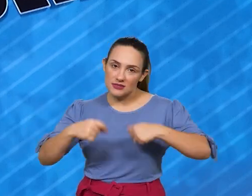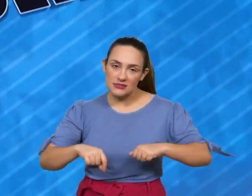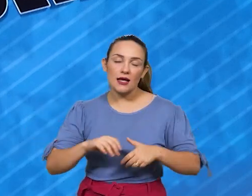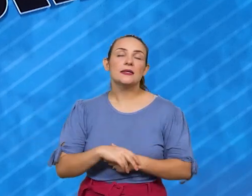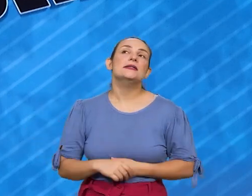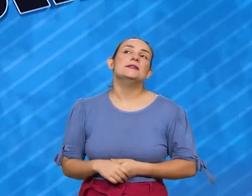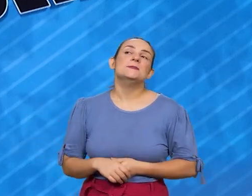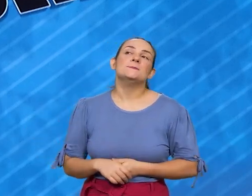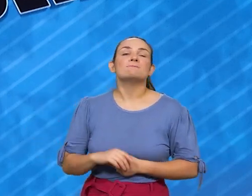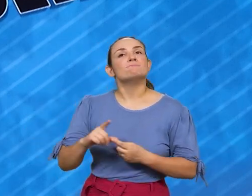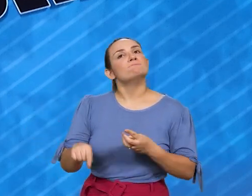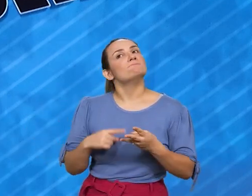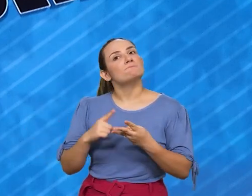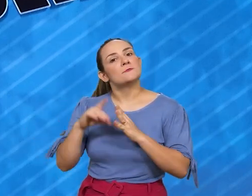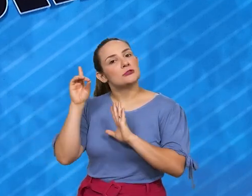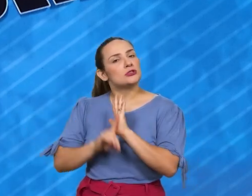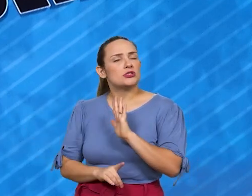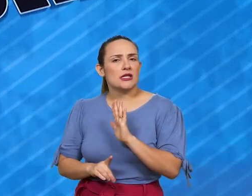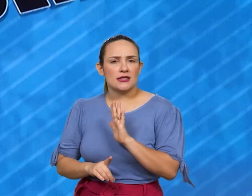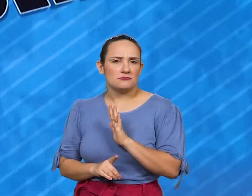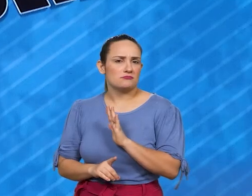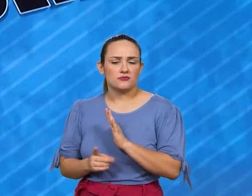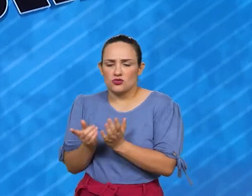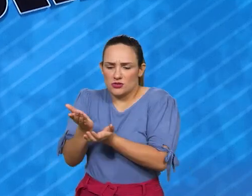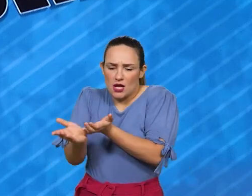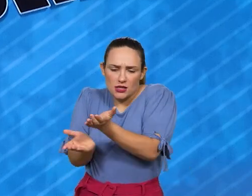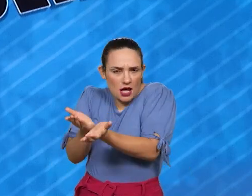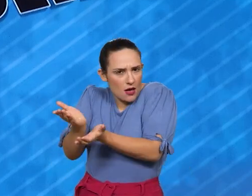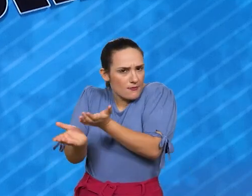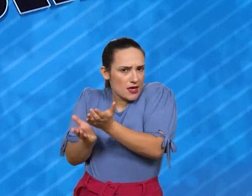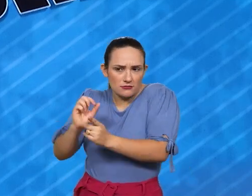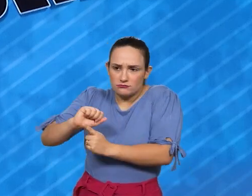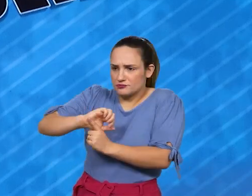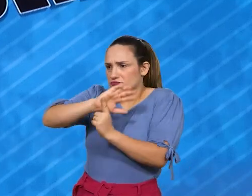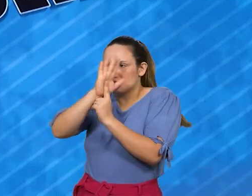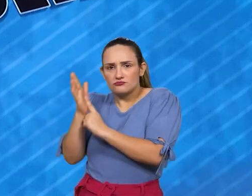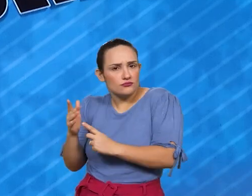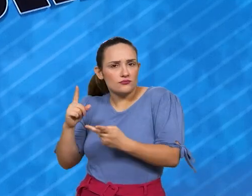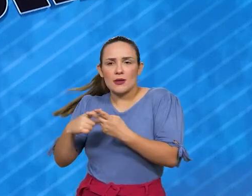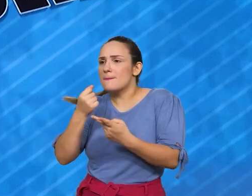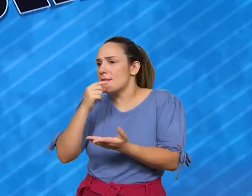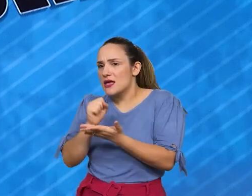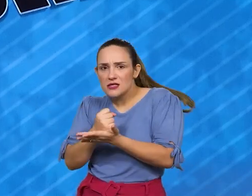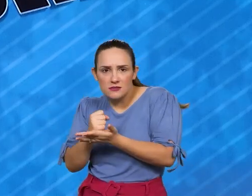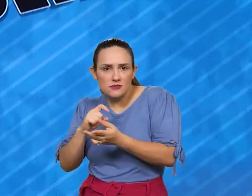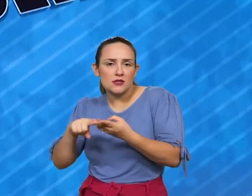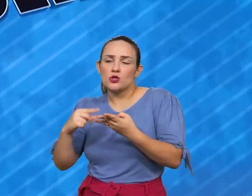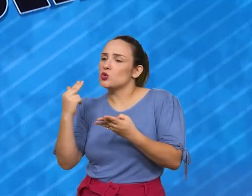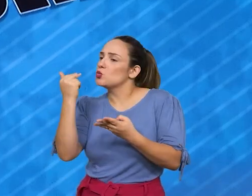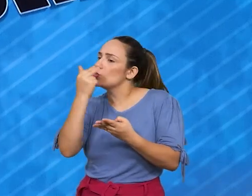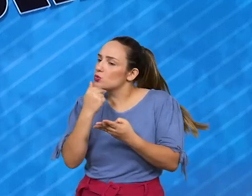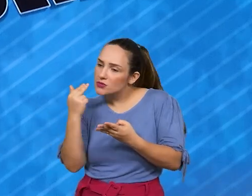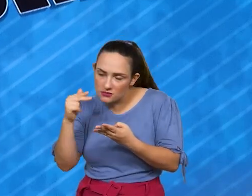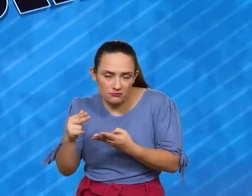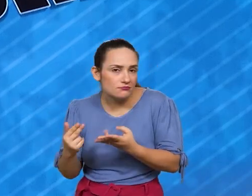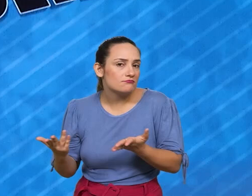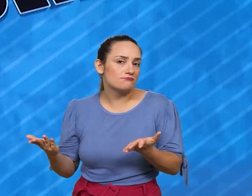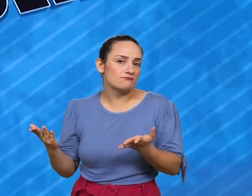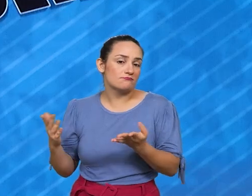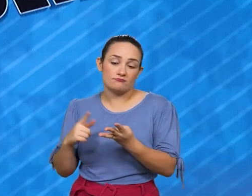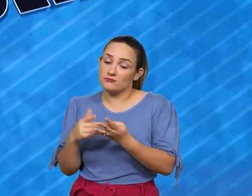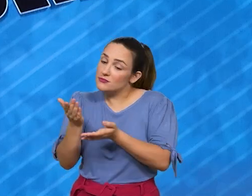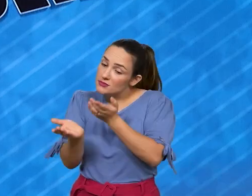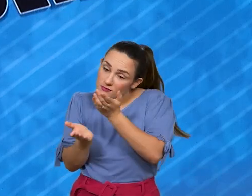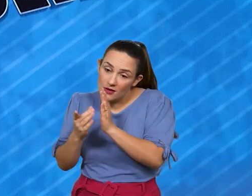a necessidade. A garantia de um tratamento multidisciplinar, medicamento, nutricionista,